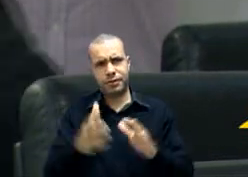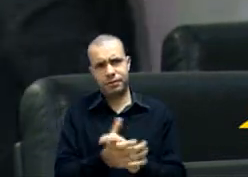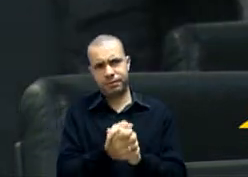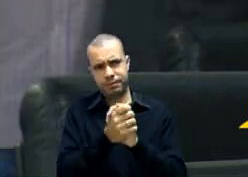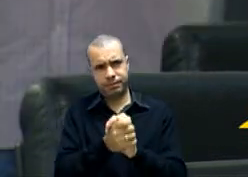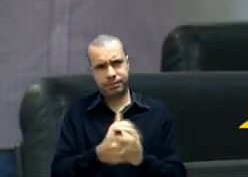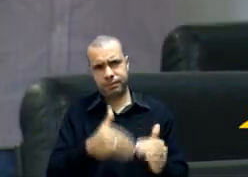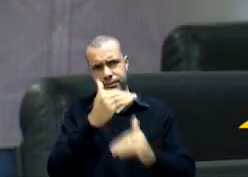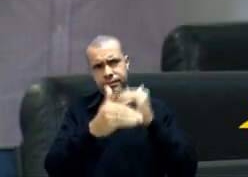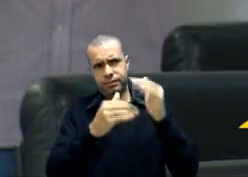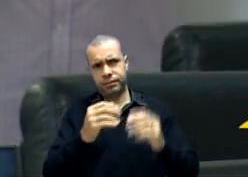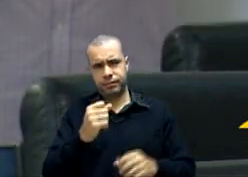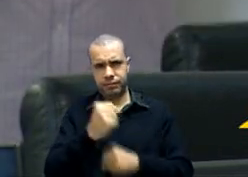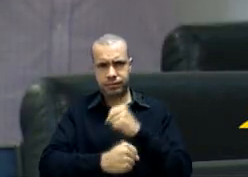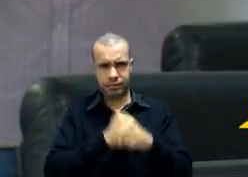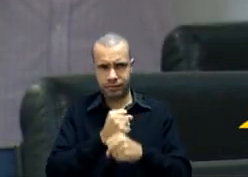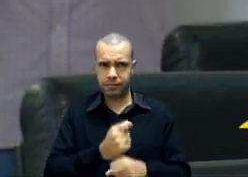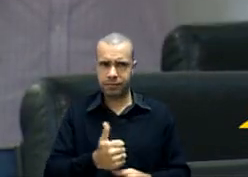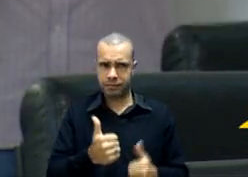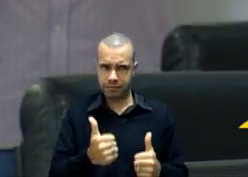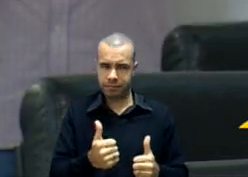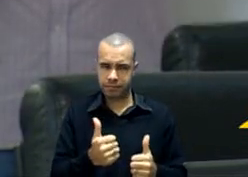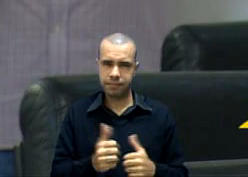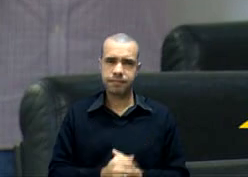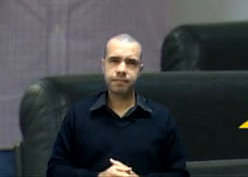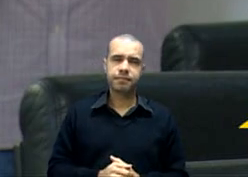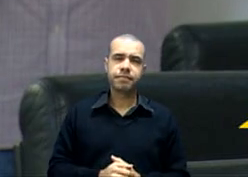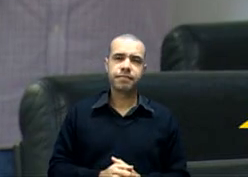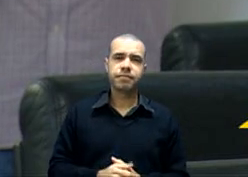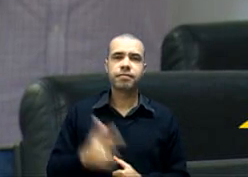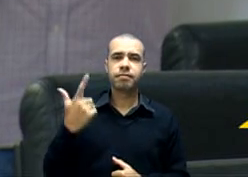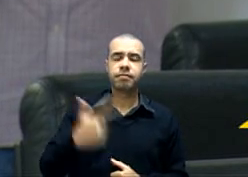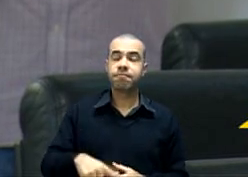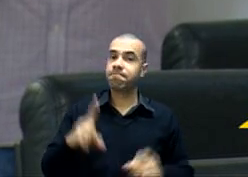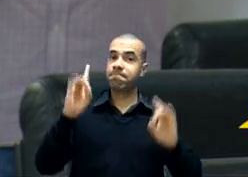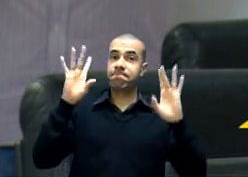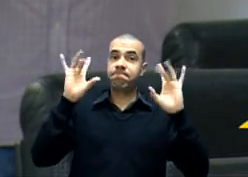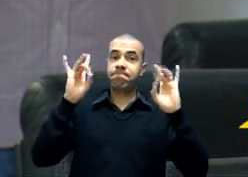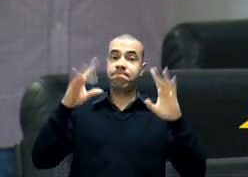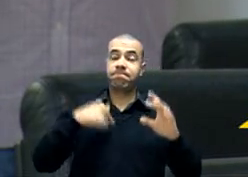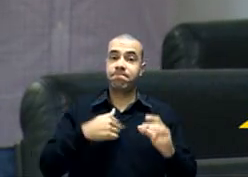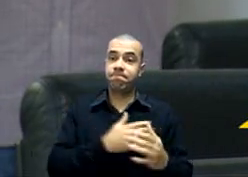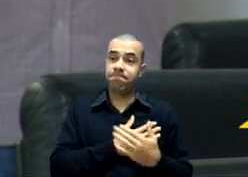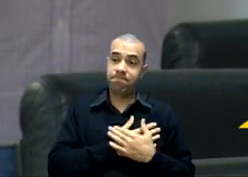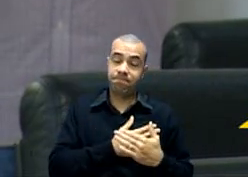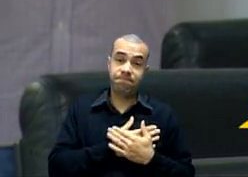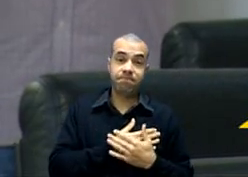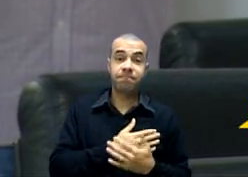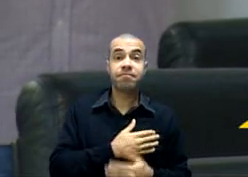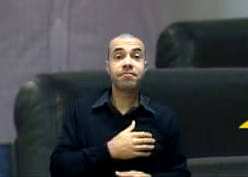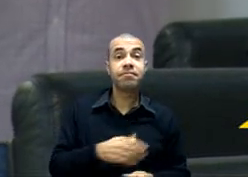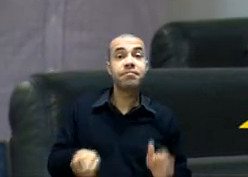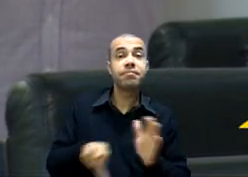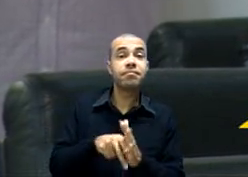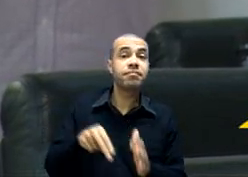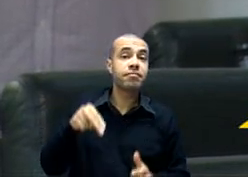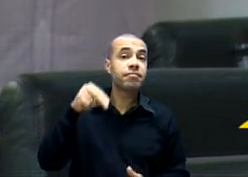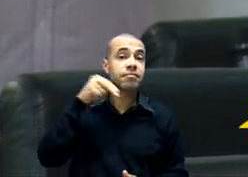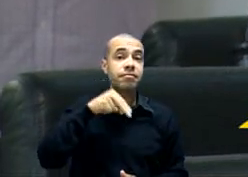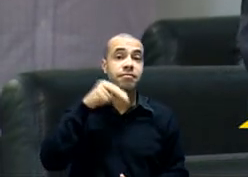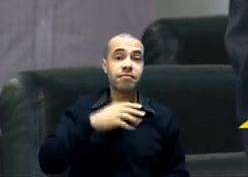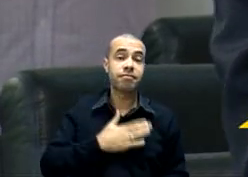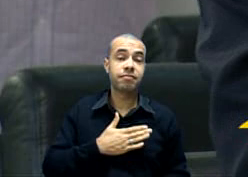sucesso, mais um ano de vitória. E muito especial também, eu quero fazer esse voto de congratulações com meu neto, o Arthur